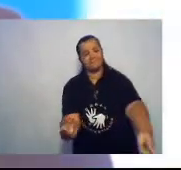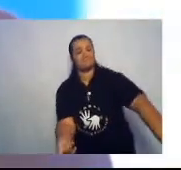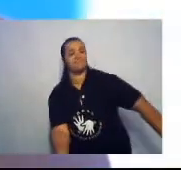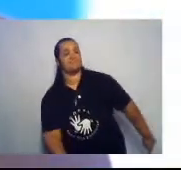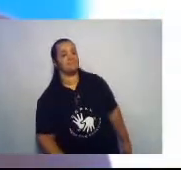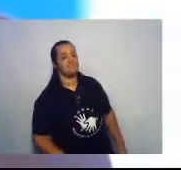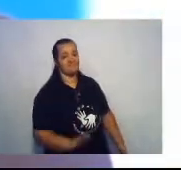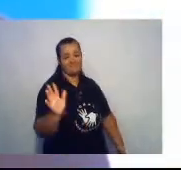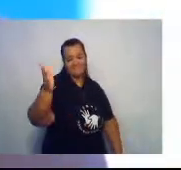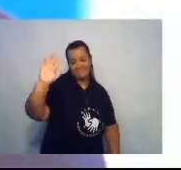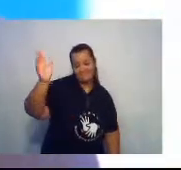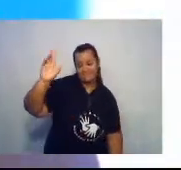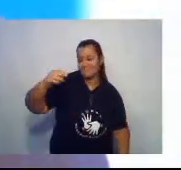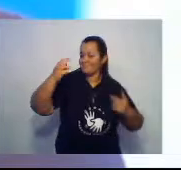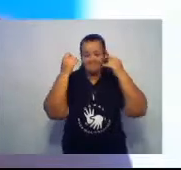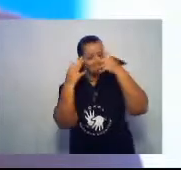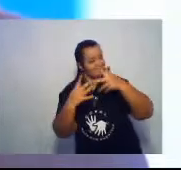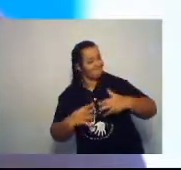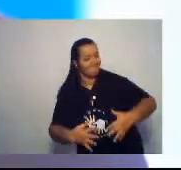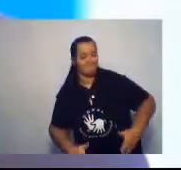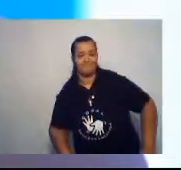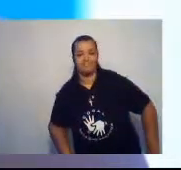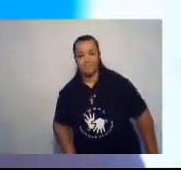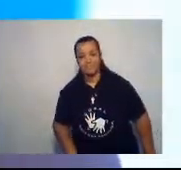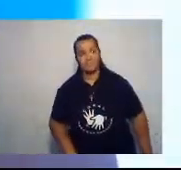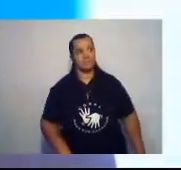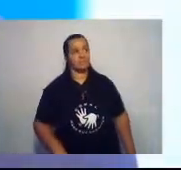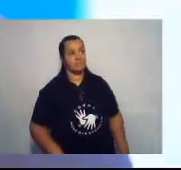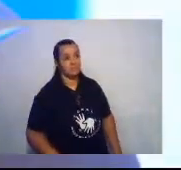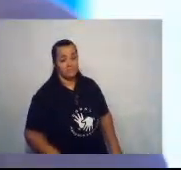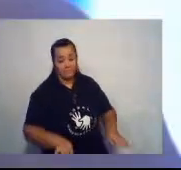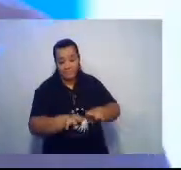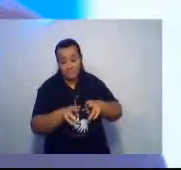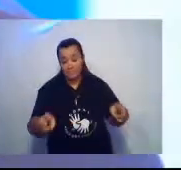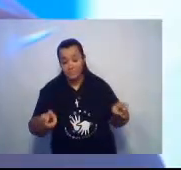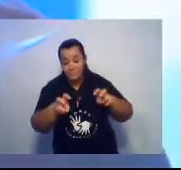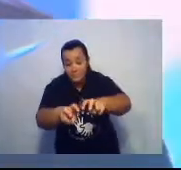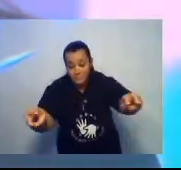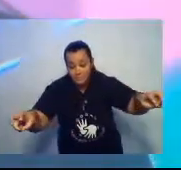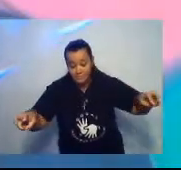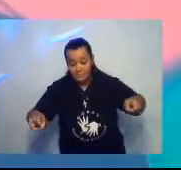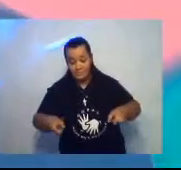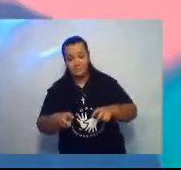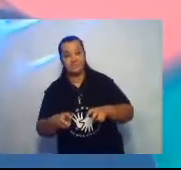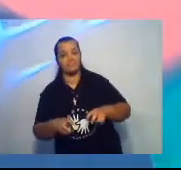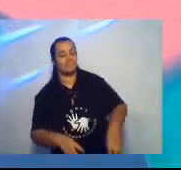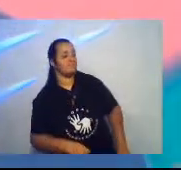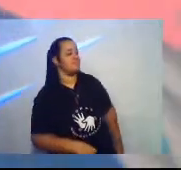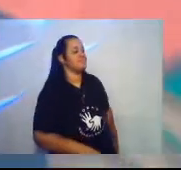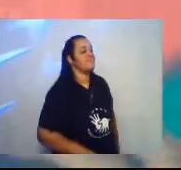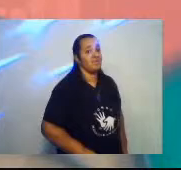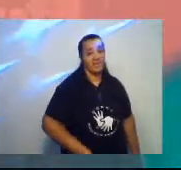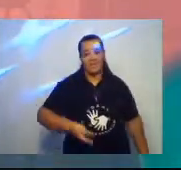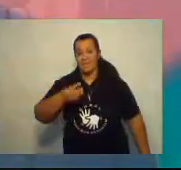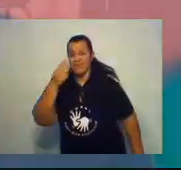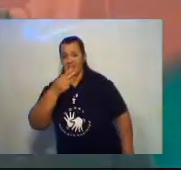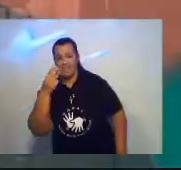ganhar, pra se despedir sem se explicar. Tô numa mesa com